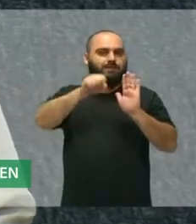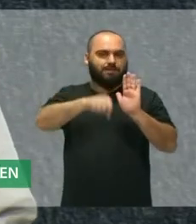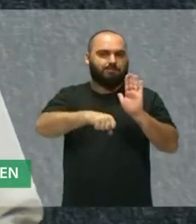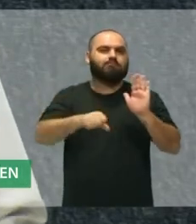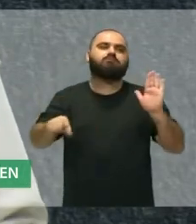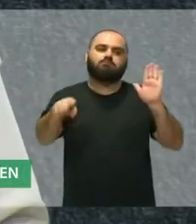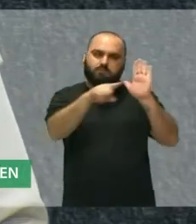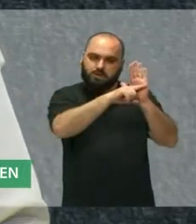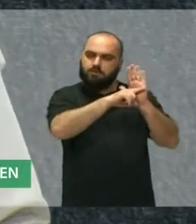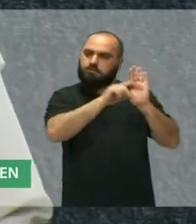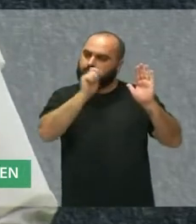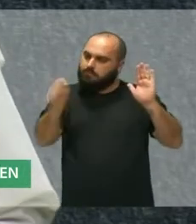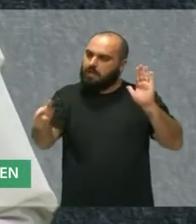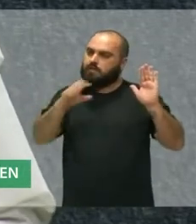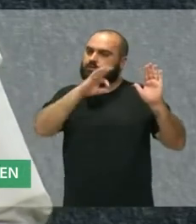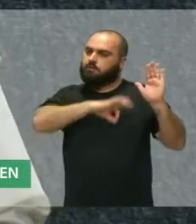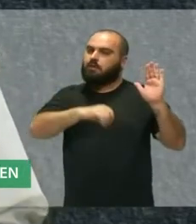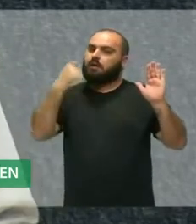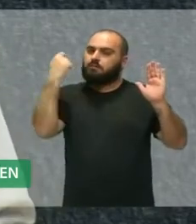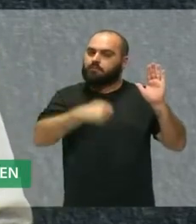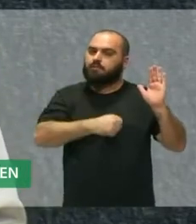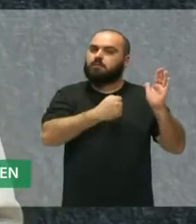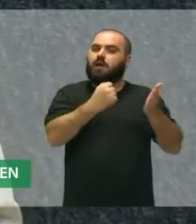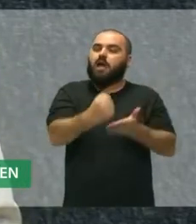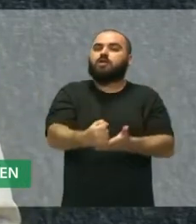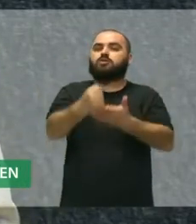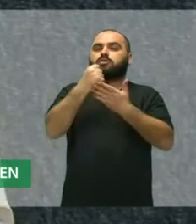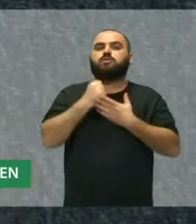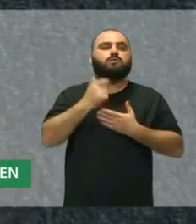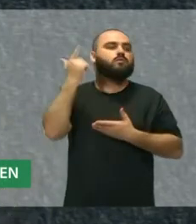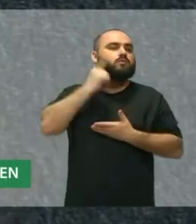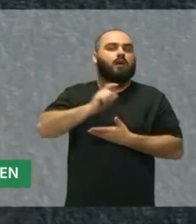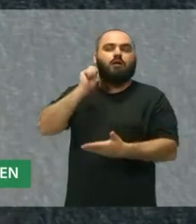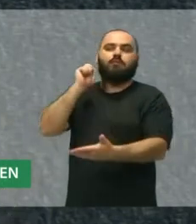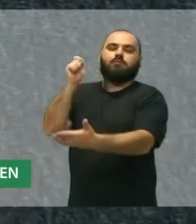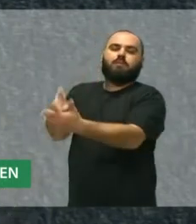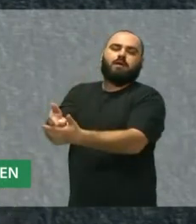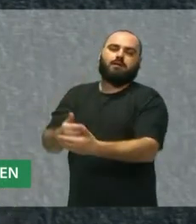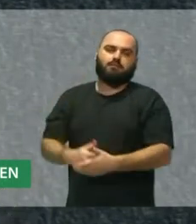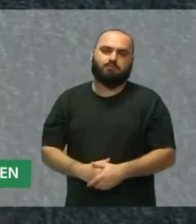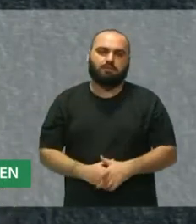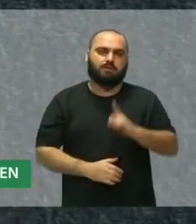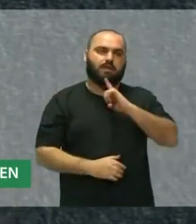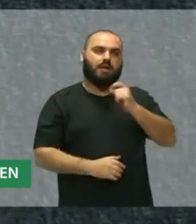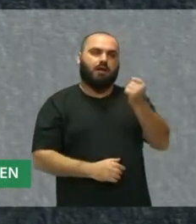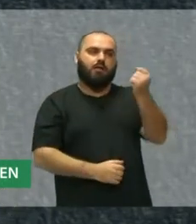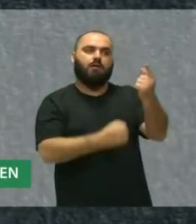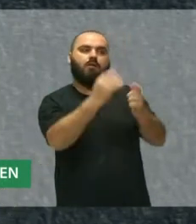corpo clínico e precisamos ajuda para saldá-lo, alguma dívida com fornecedores.